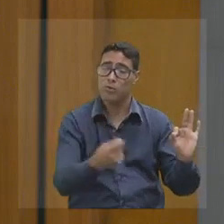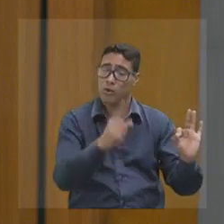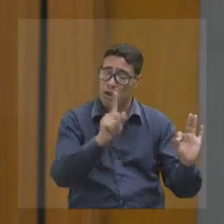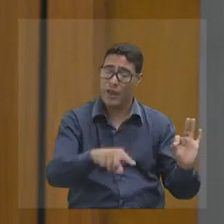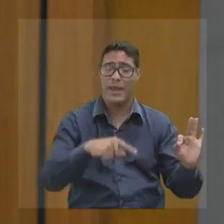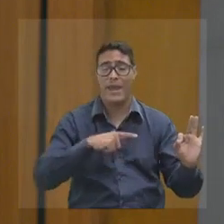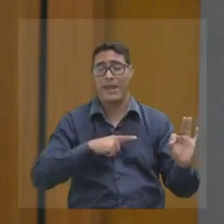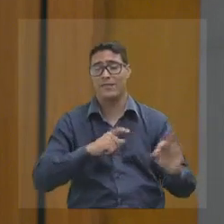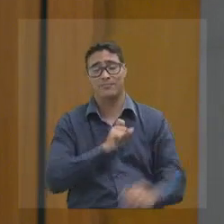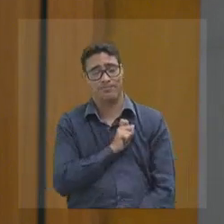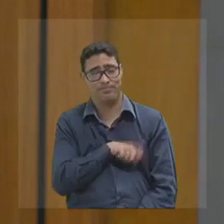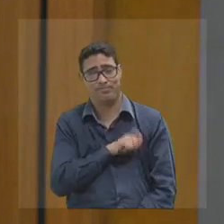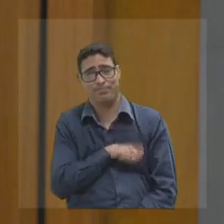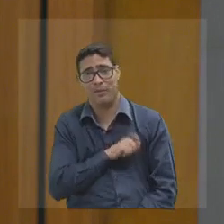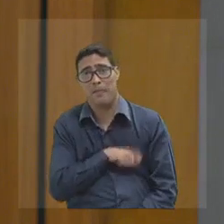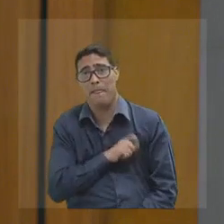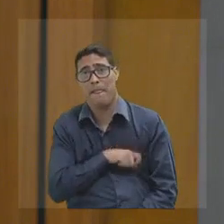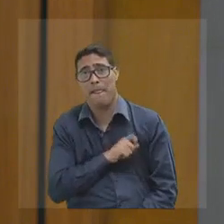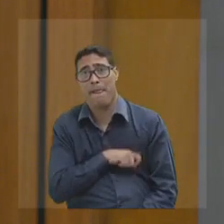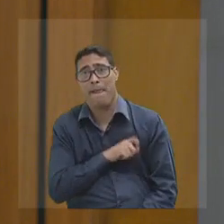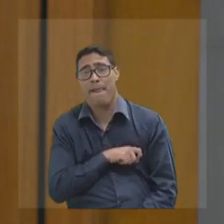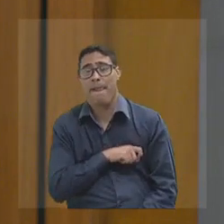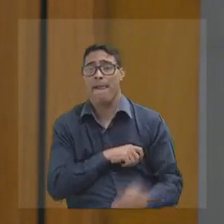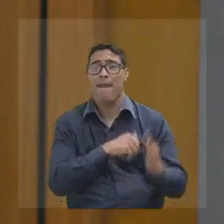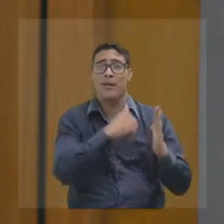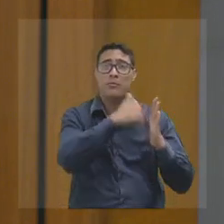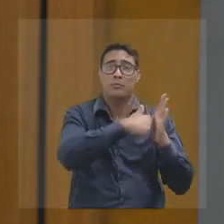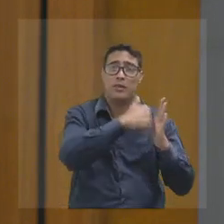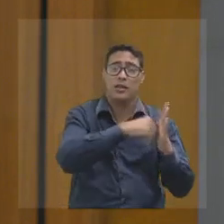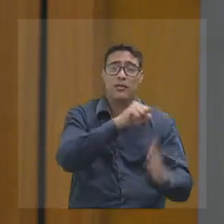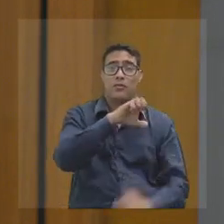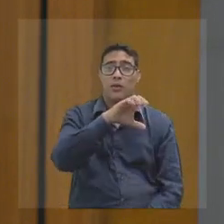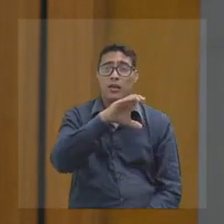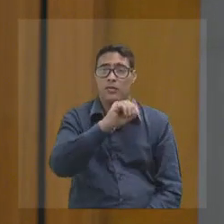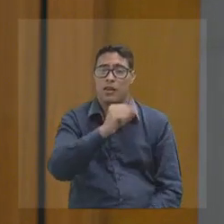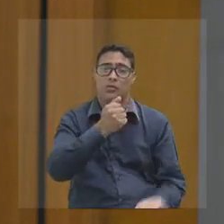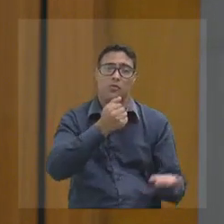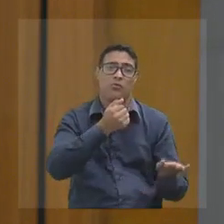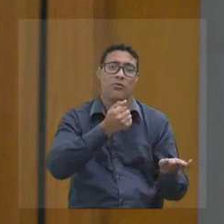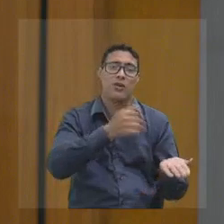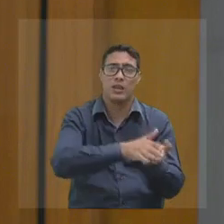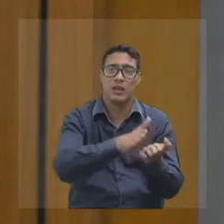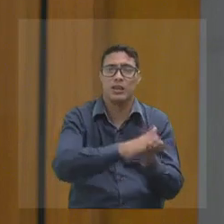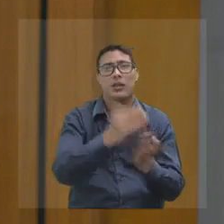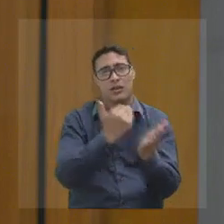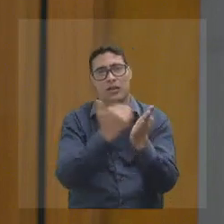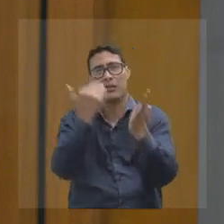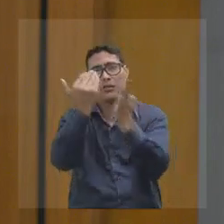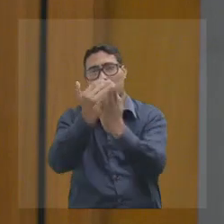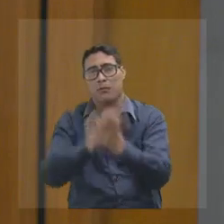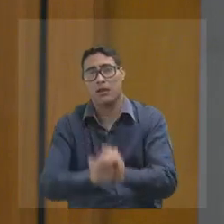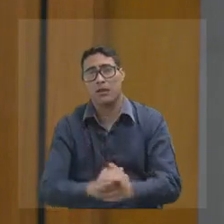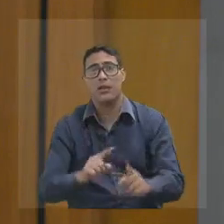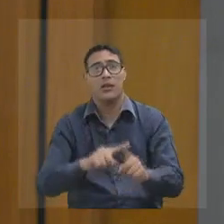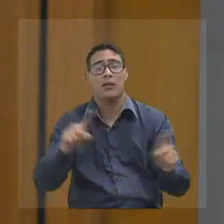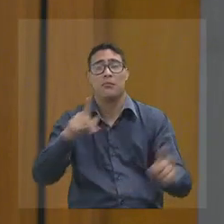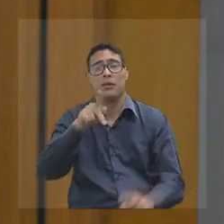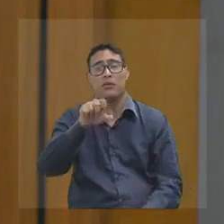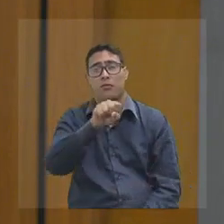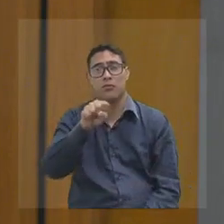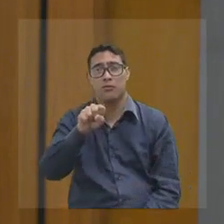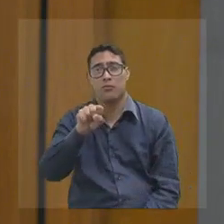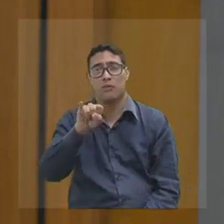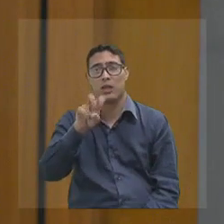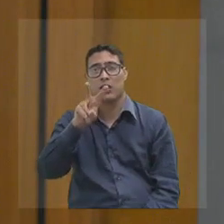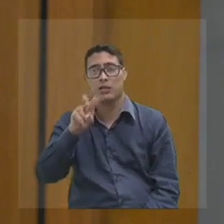perversidade mineração a seco gasta mais é mais investimento mas não deixa um passivo ambiental tão grande como